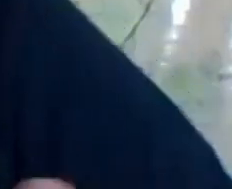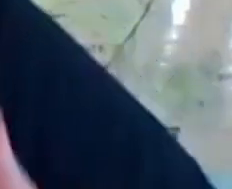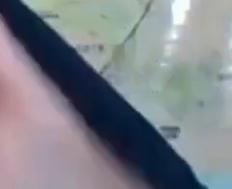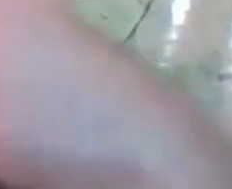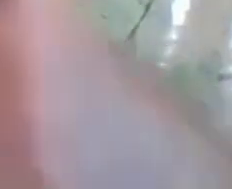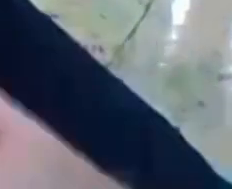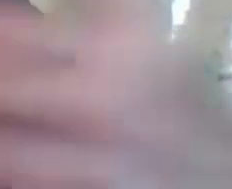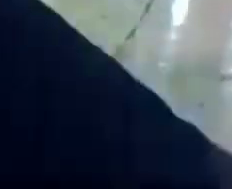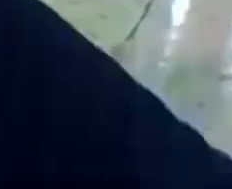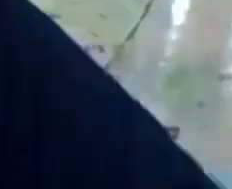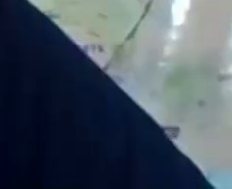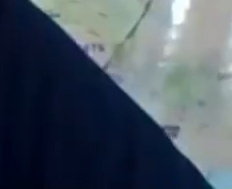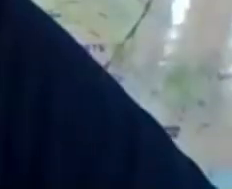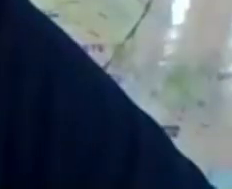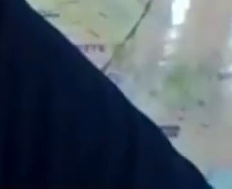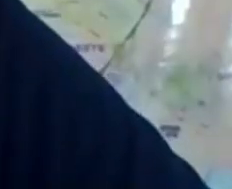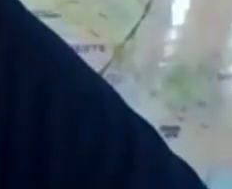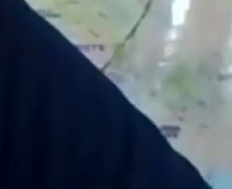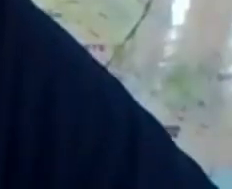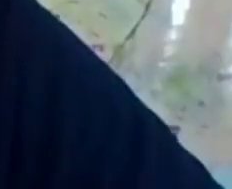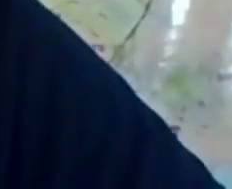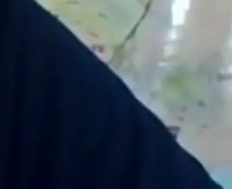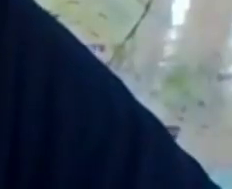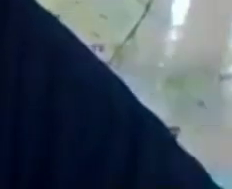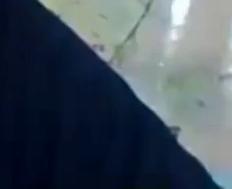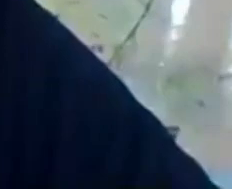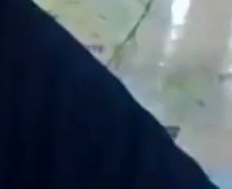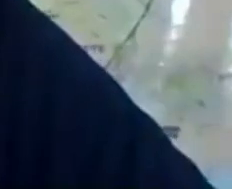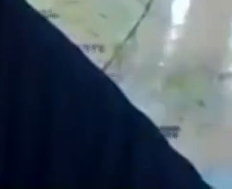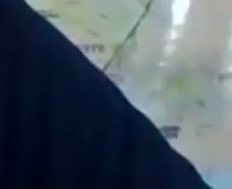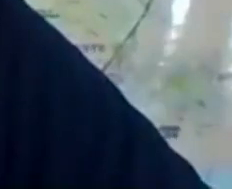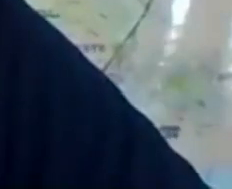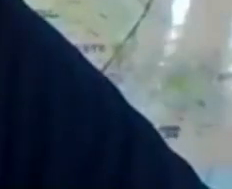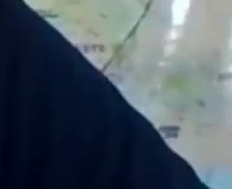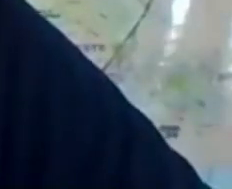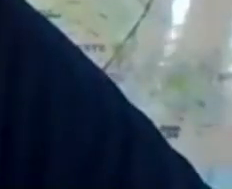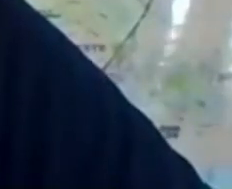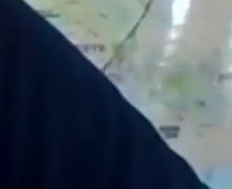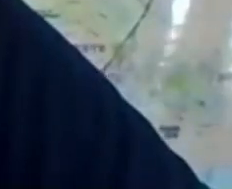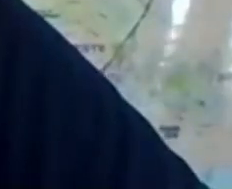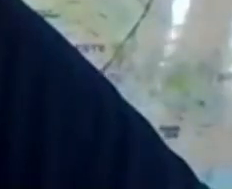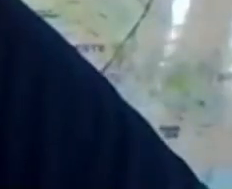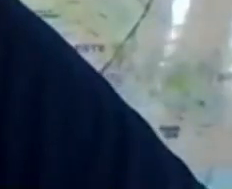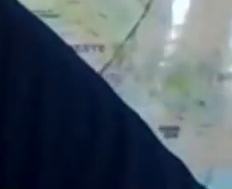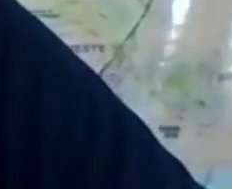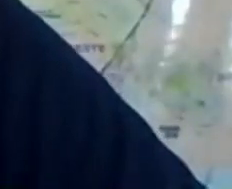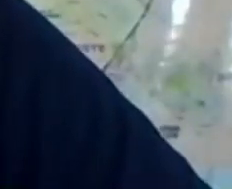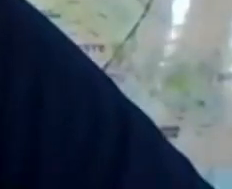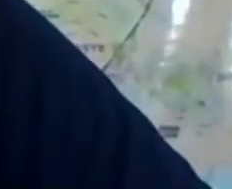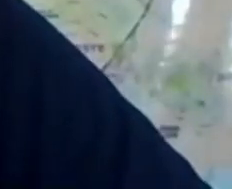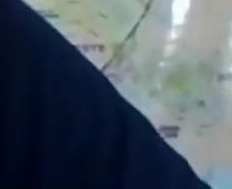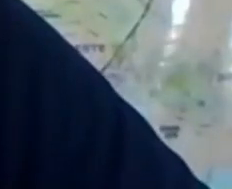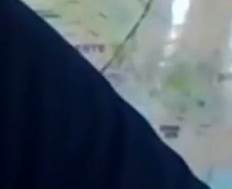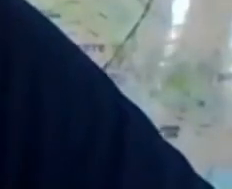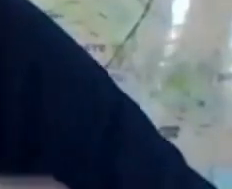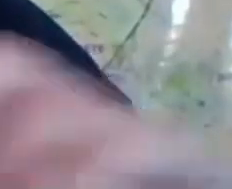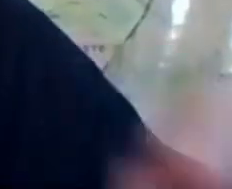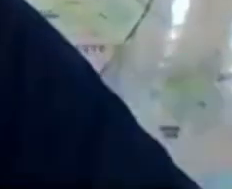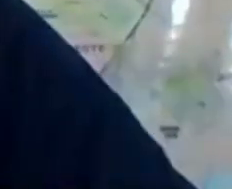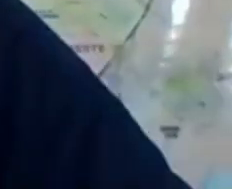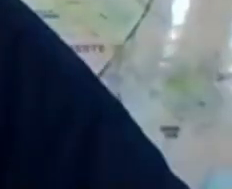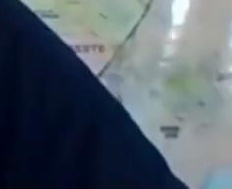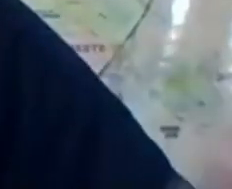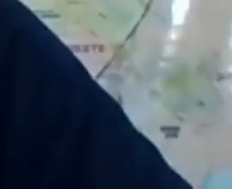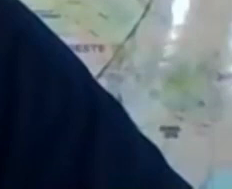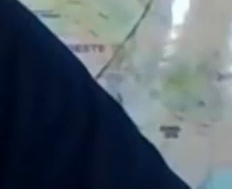governos ofereceram a ela. Então, enfatizar que o nosso relatório obrigatoriamente terá